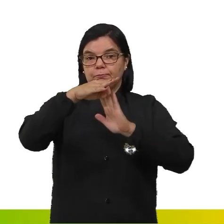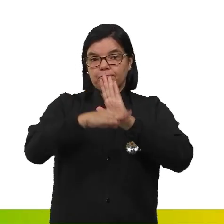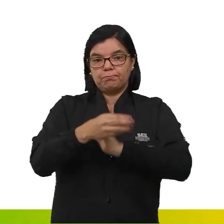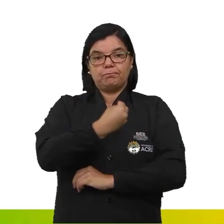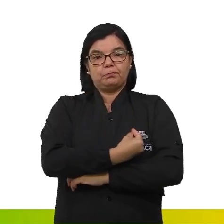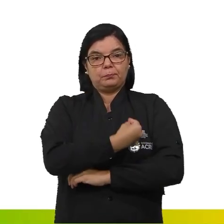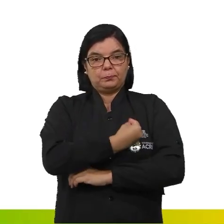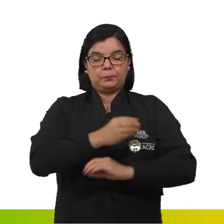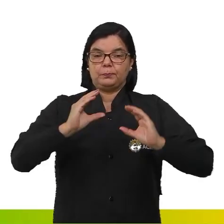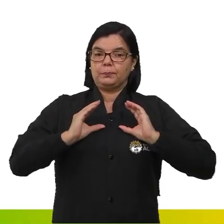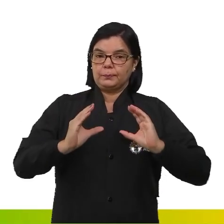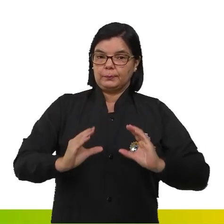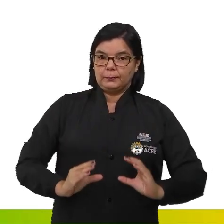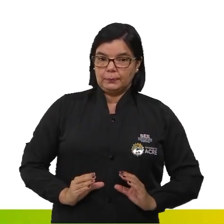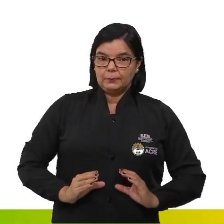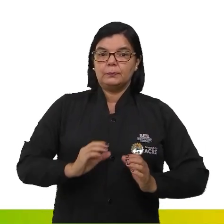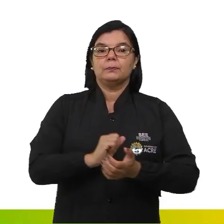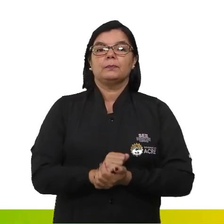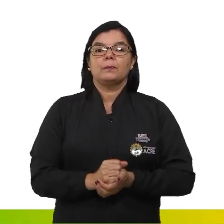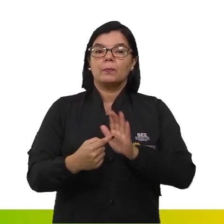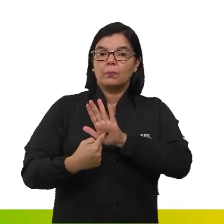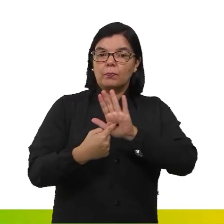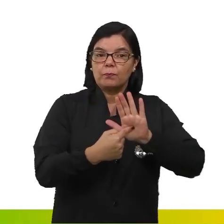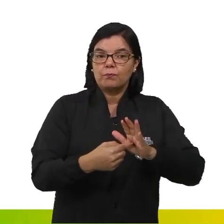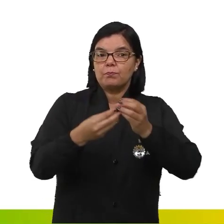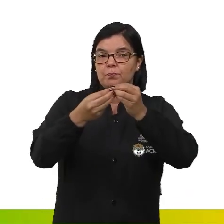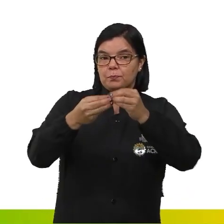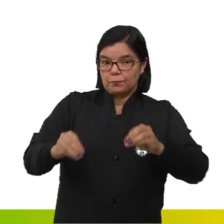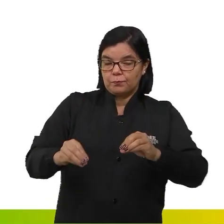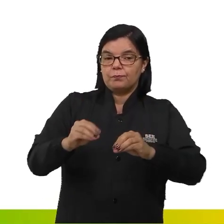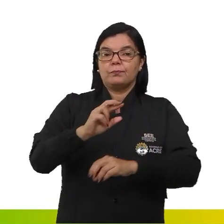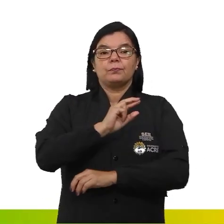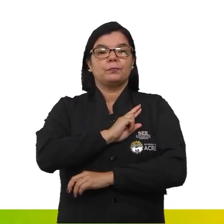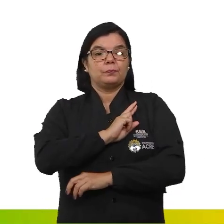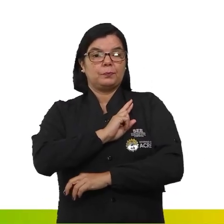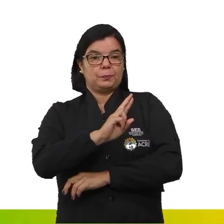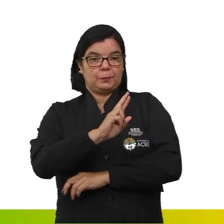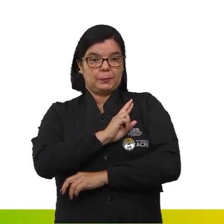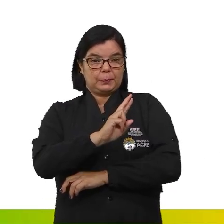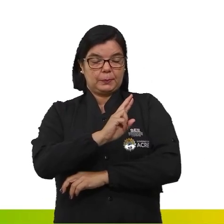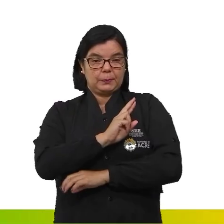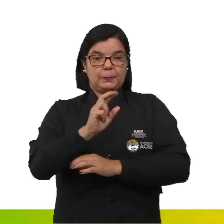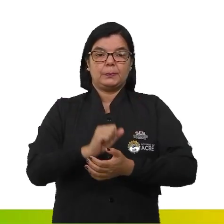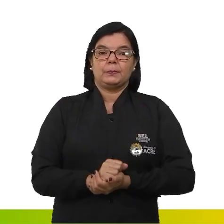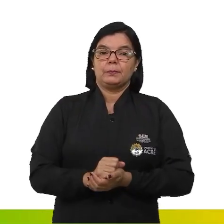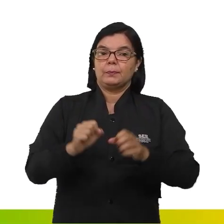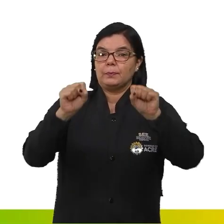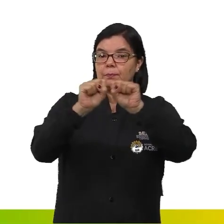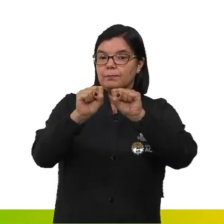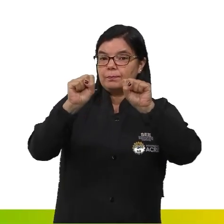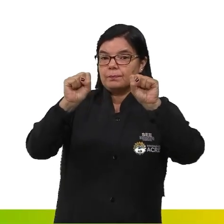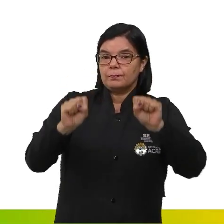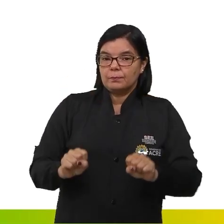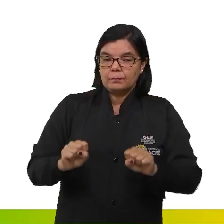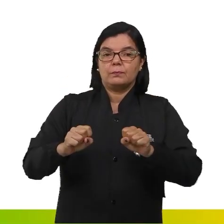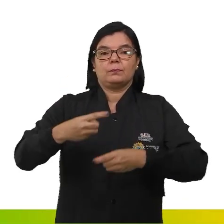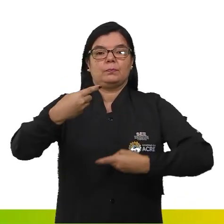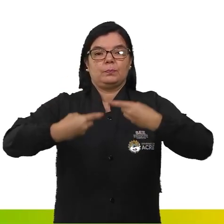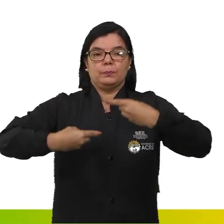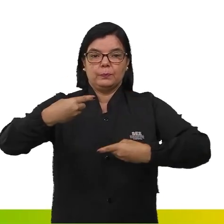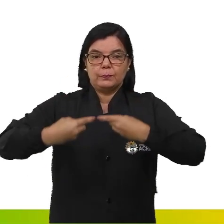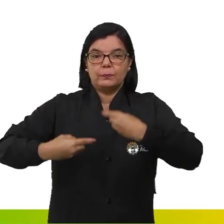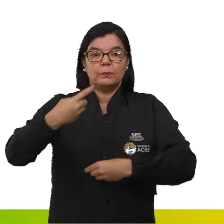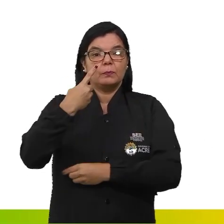baixa participação do cidadão reflete uma crise de representatividade, com o